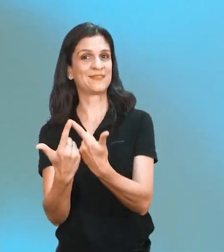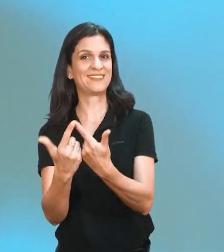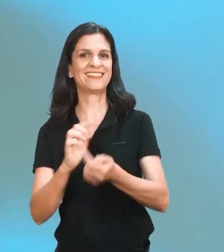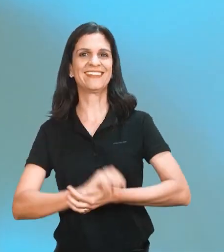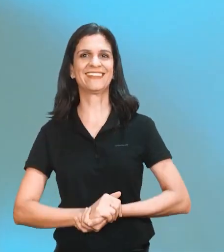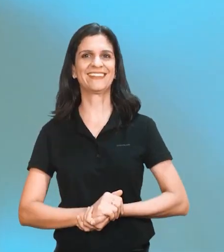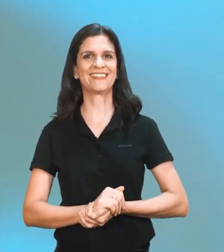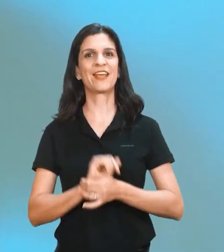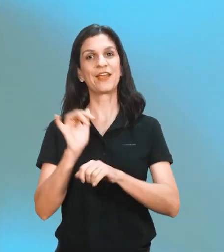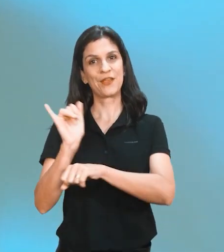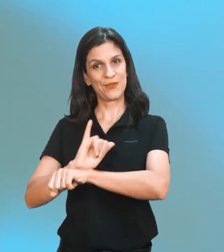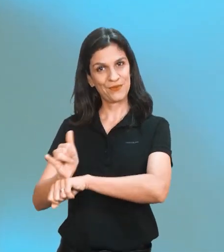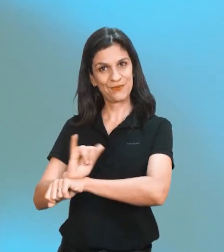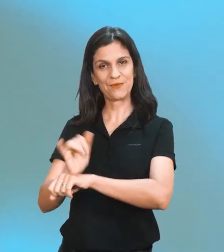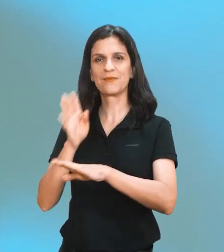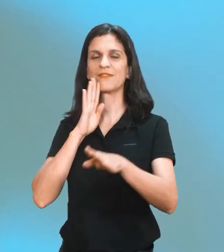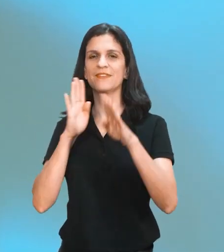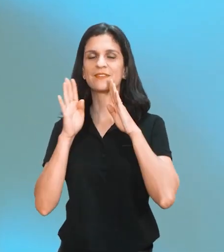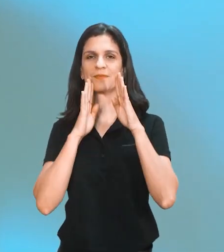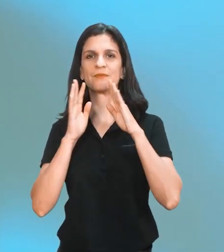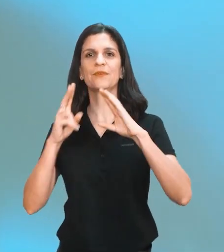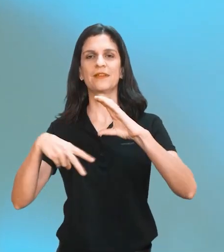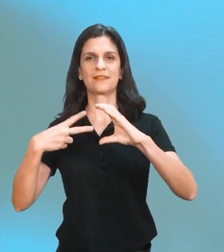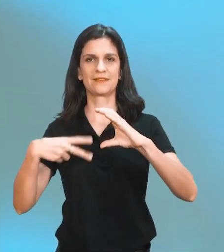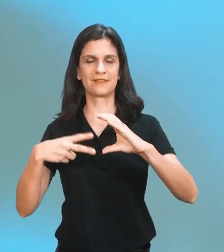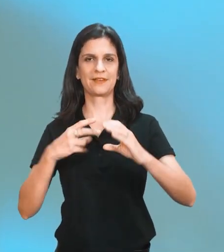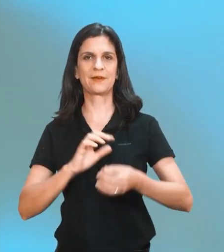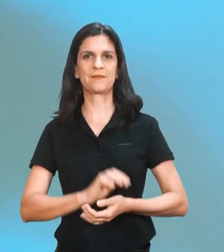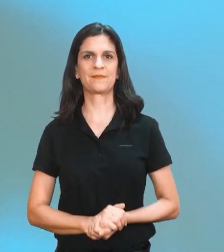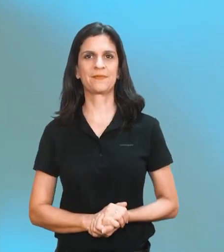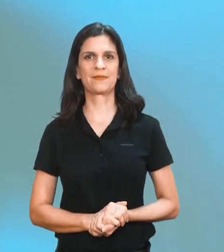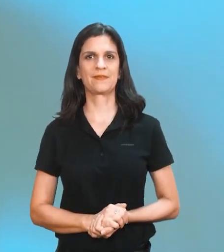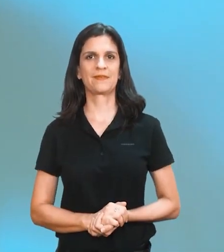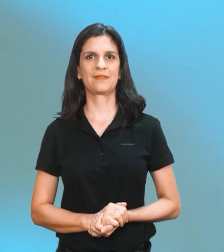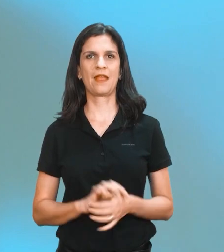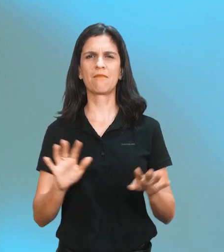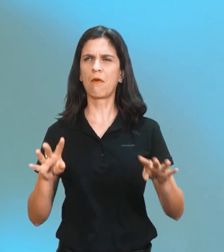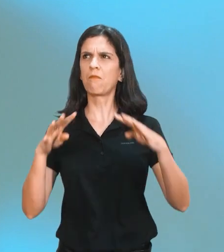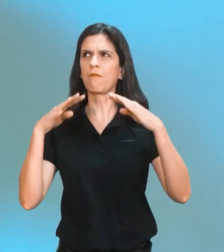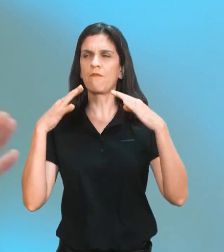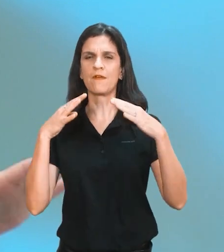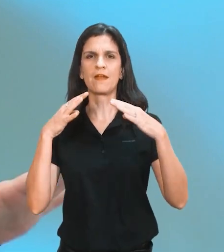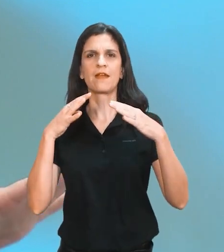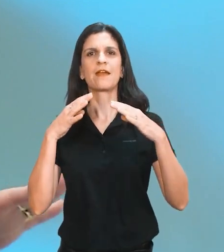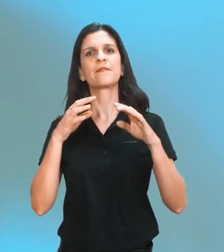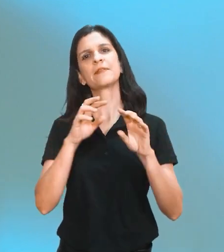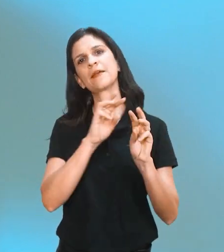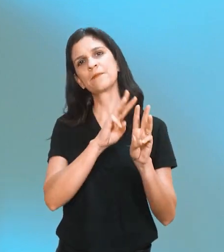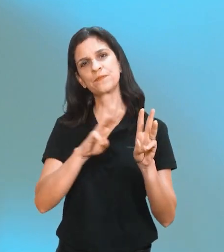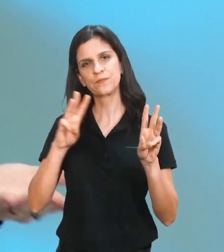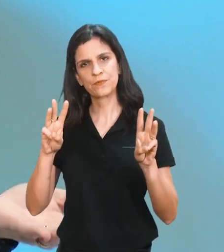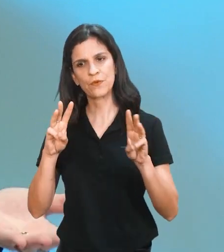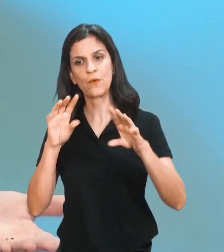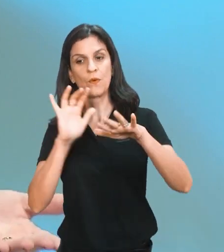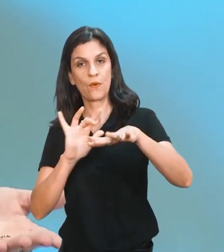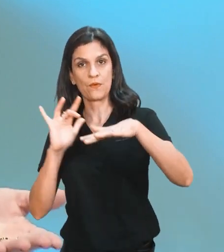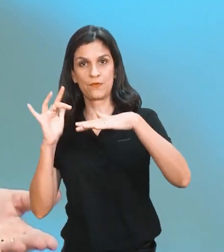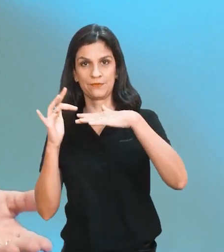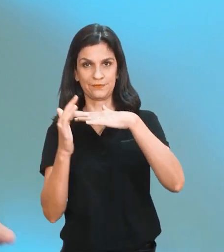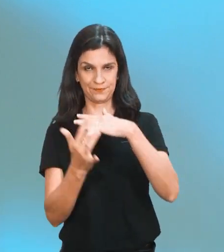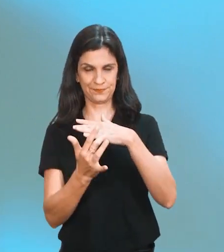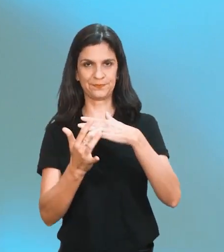Você também pode assistir esse programa pelo Facebook e YouTube da Câmara. E para você ficar por dentro do dia a dia